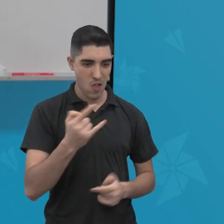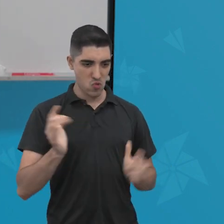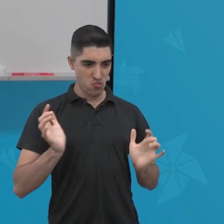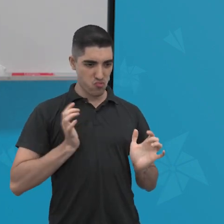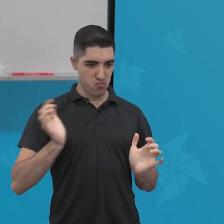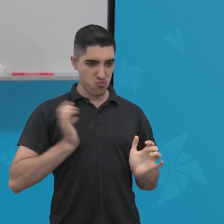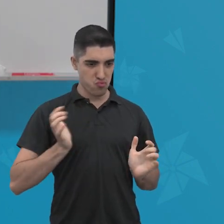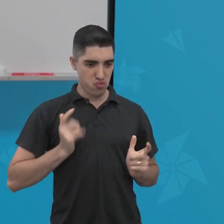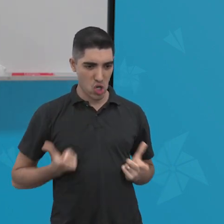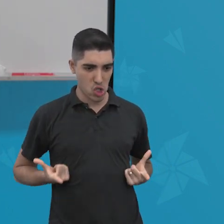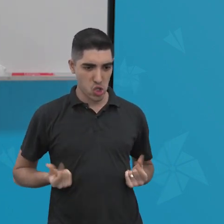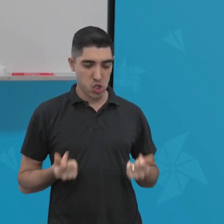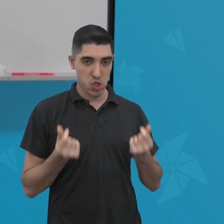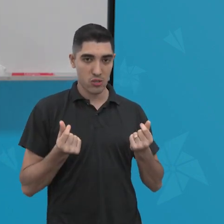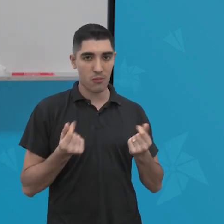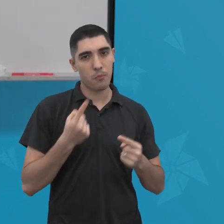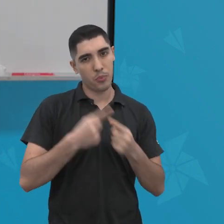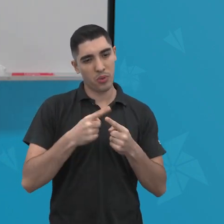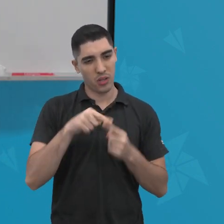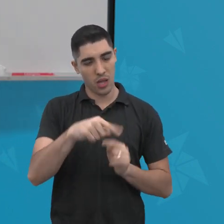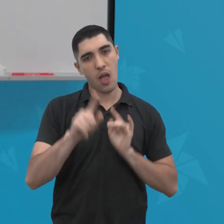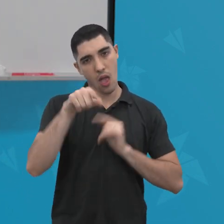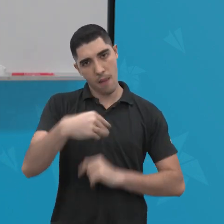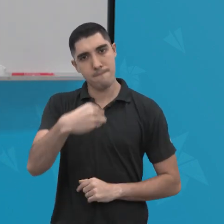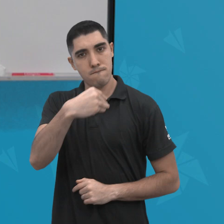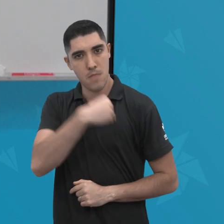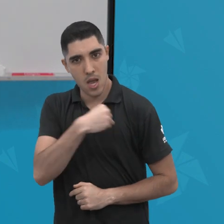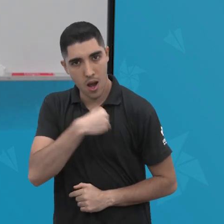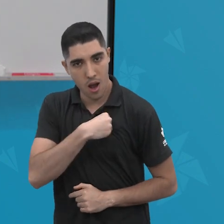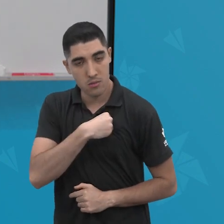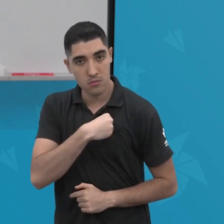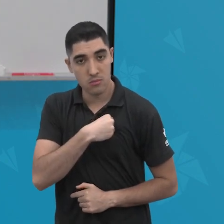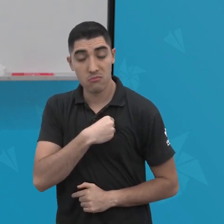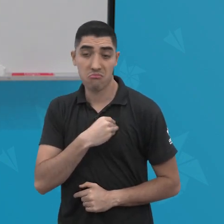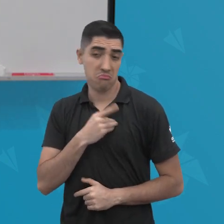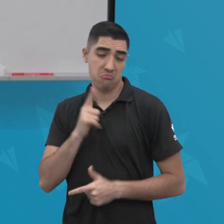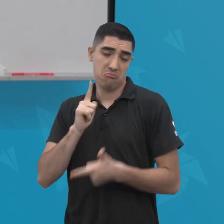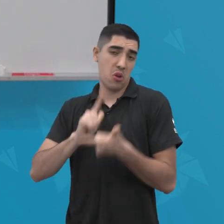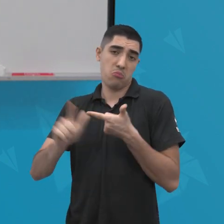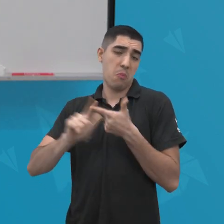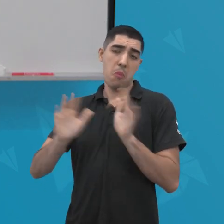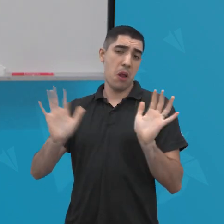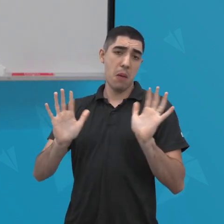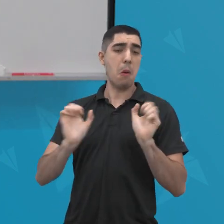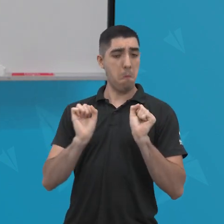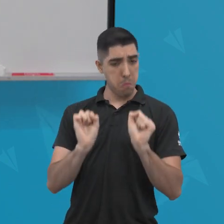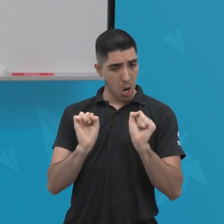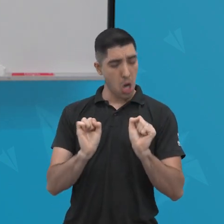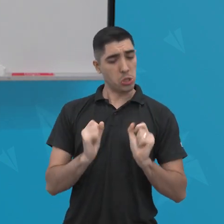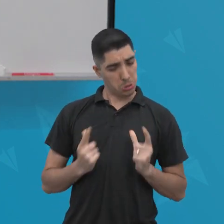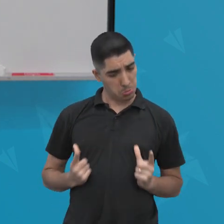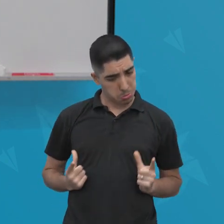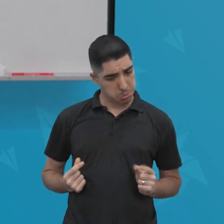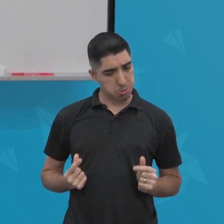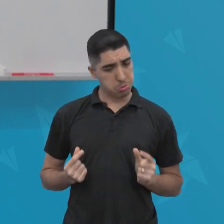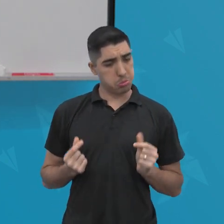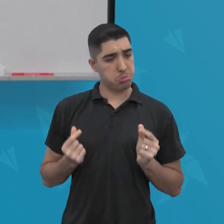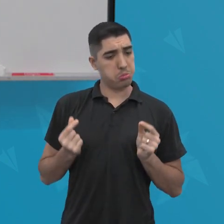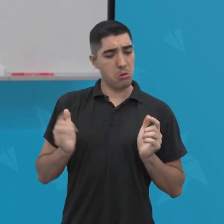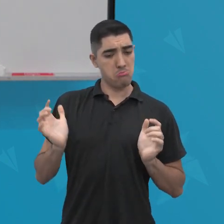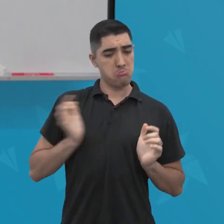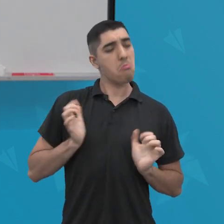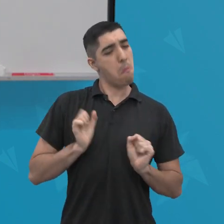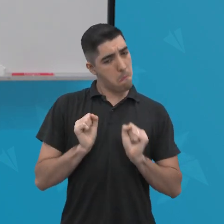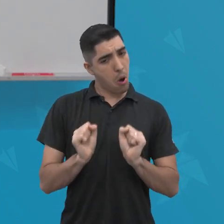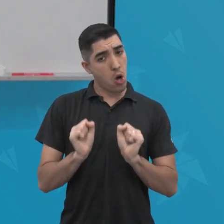pelo enriquecimento, que é uma coisa mundana, não haveria problema nenhum em você se